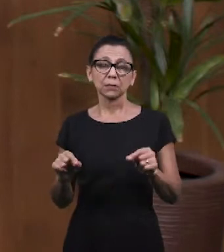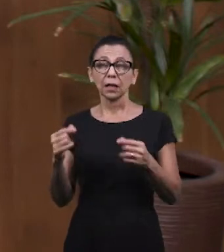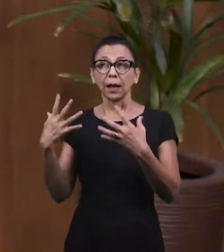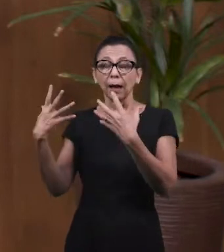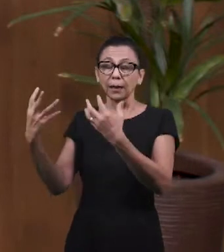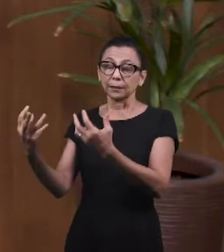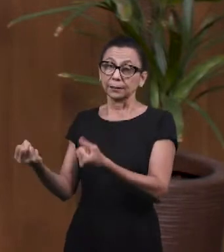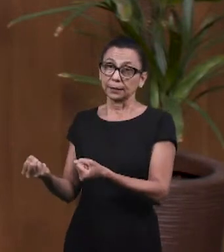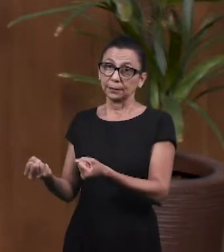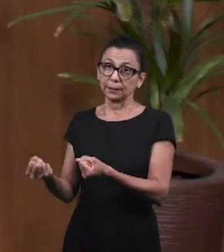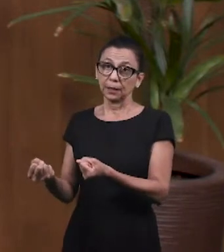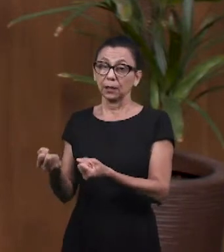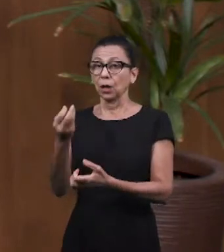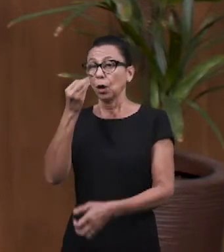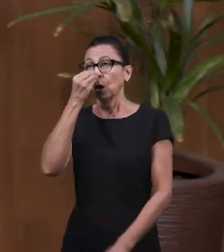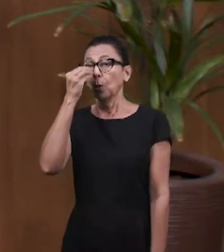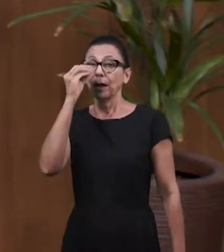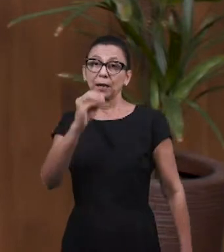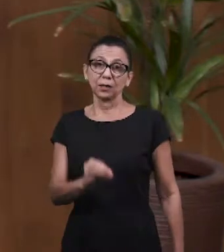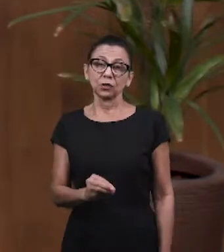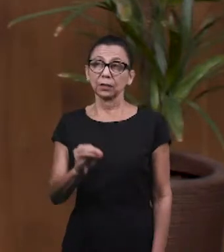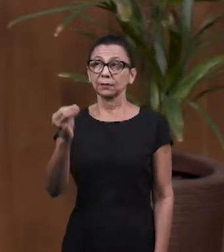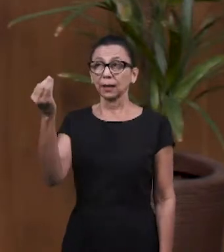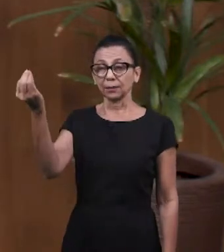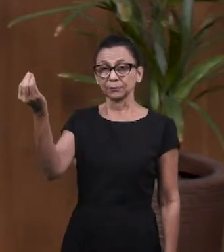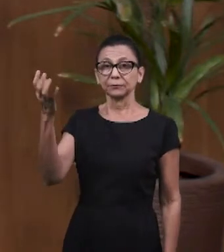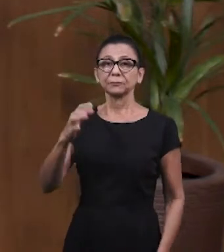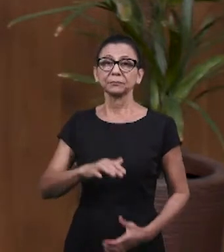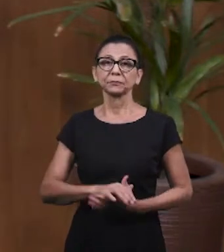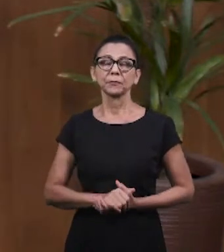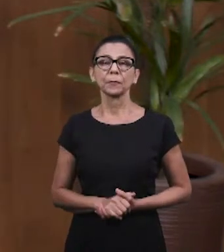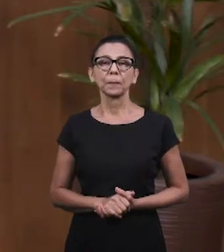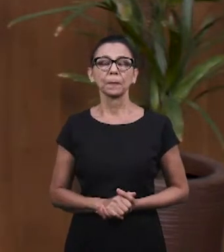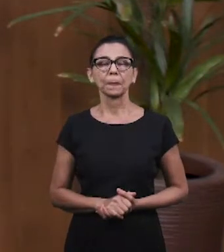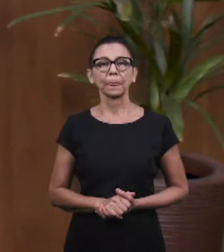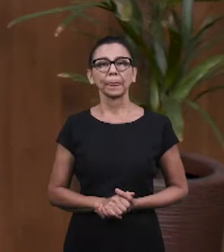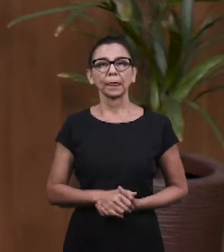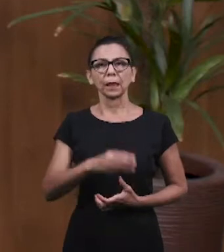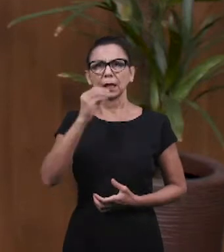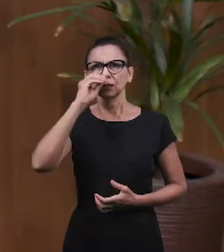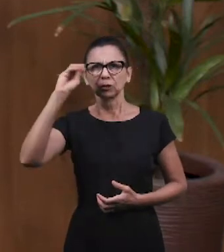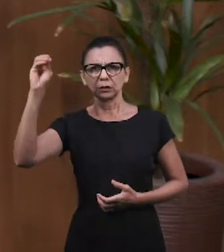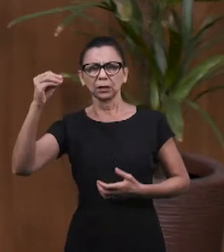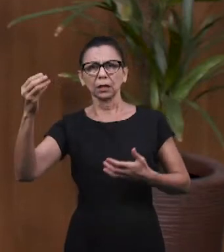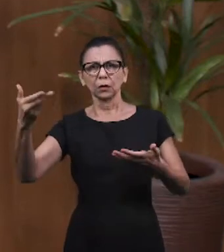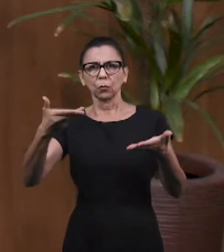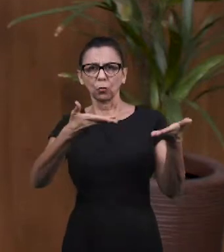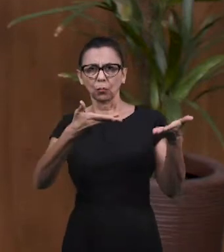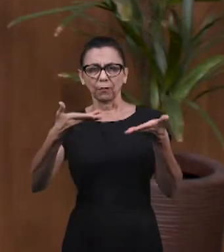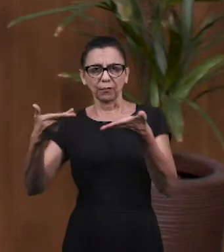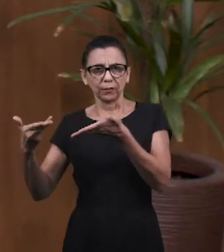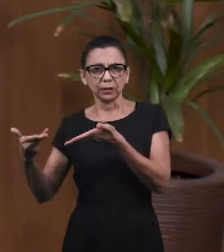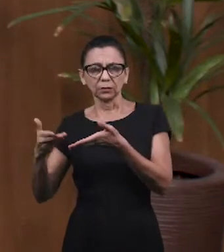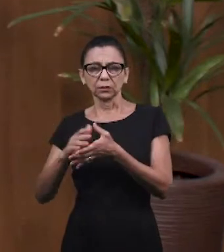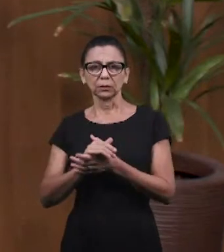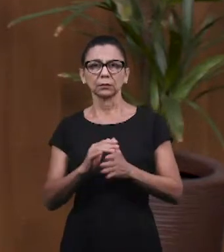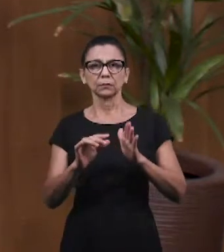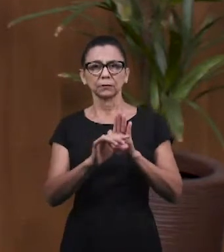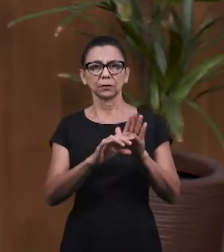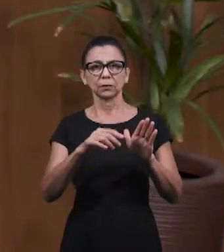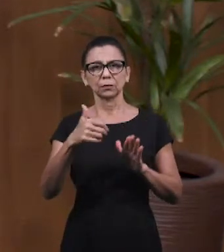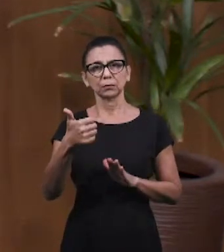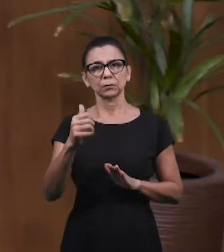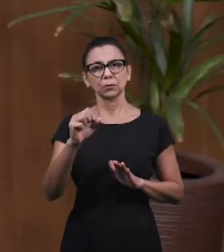ou rejeitar o convite. Então, aqueles que rejeitaram o convite estão ali citados nos versículos